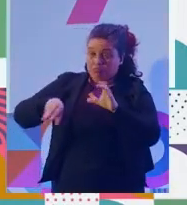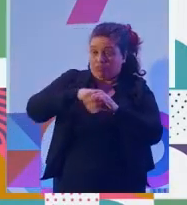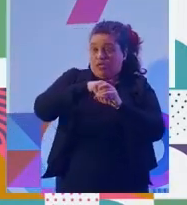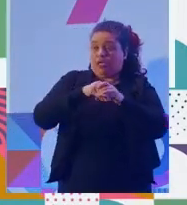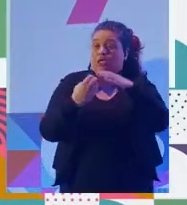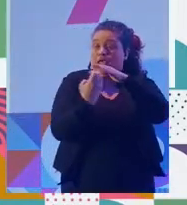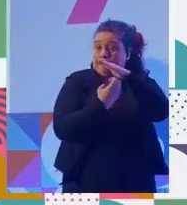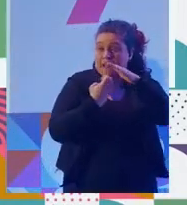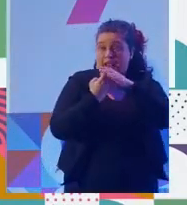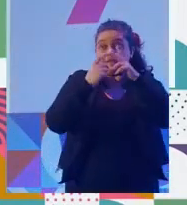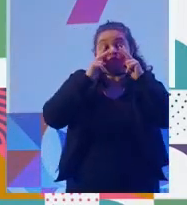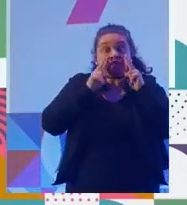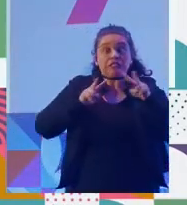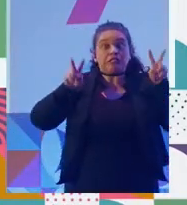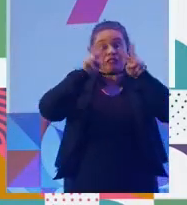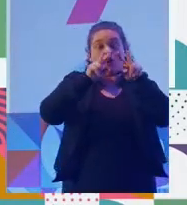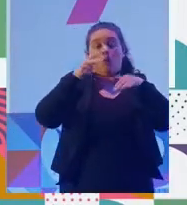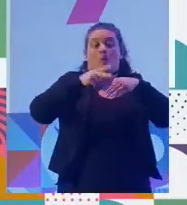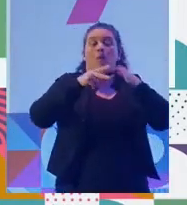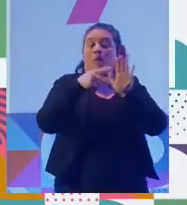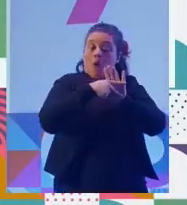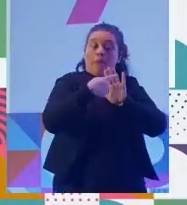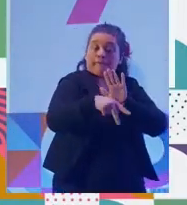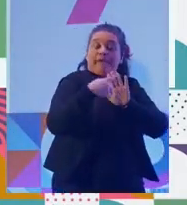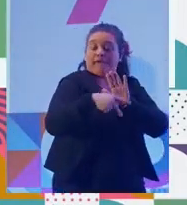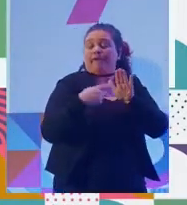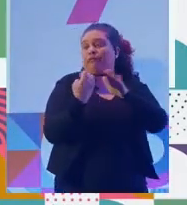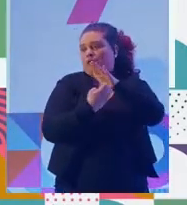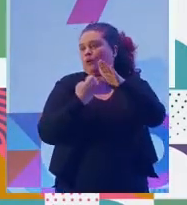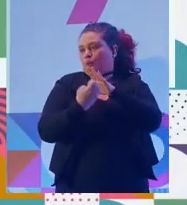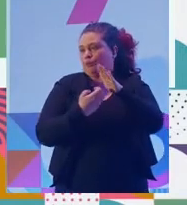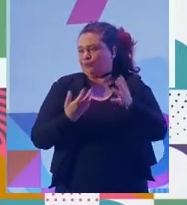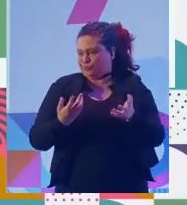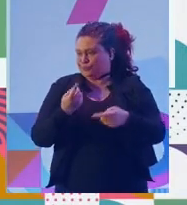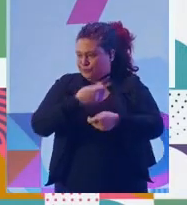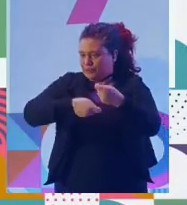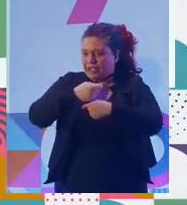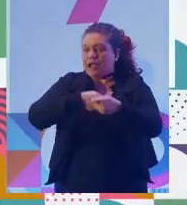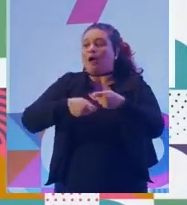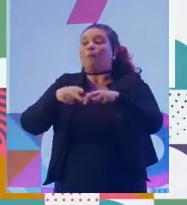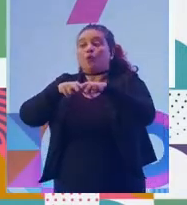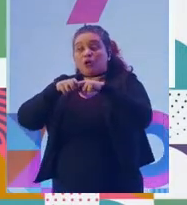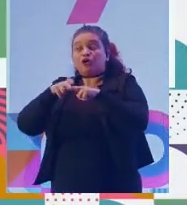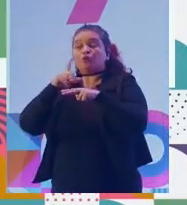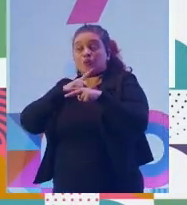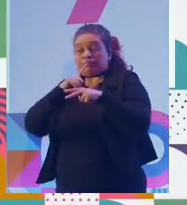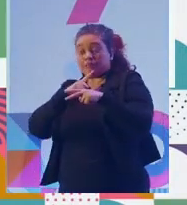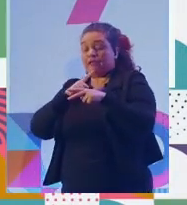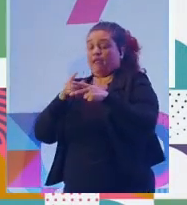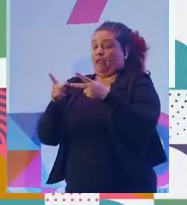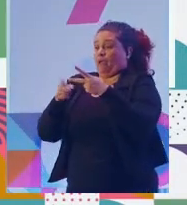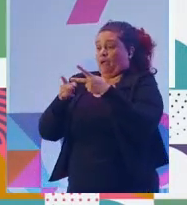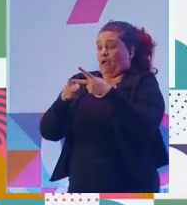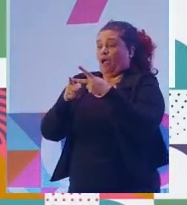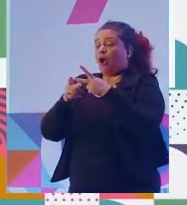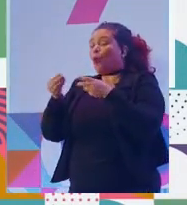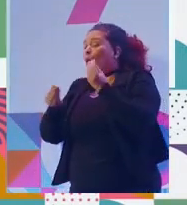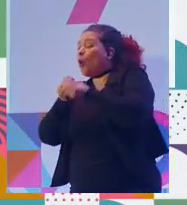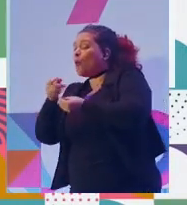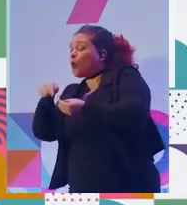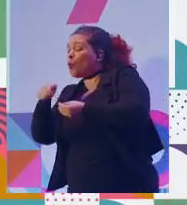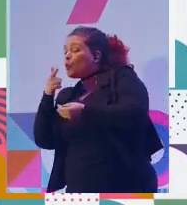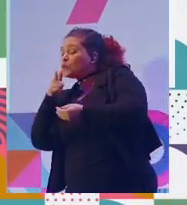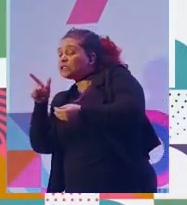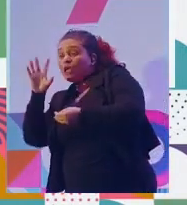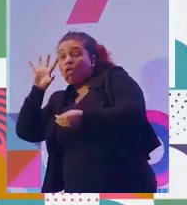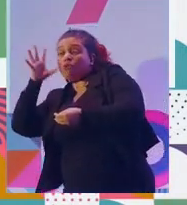com a visão do negócio. Então, nós temos a arquitetura de soluções, que vamos focar naquilo que a gente quer construir, e também